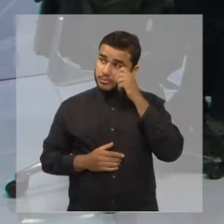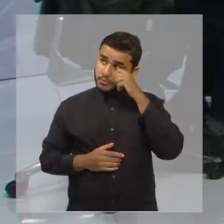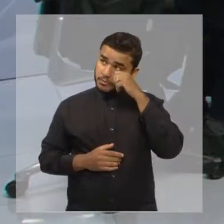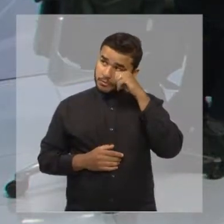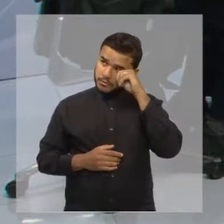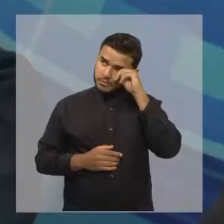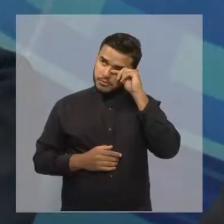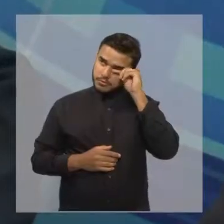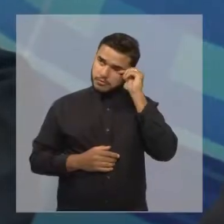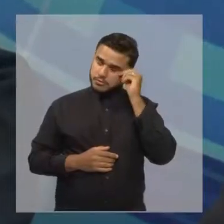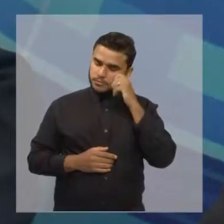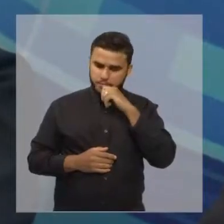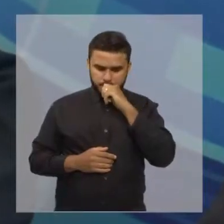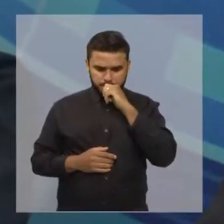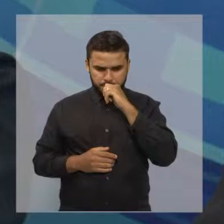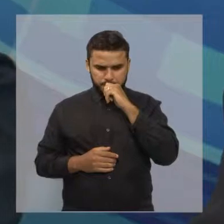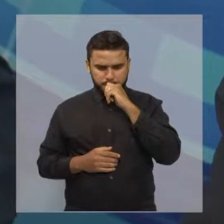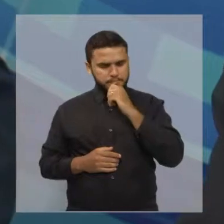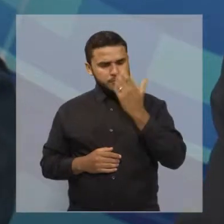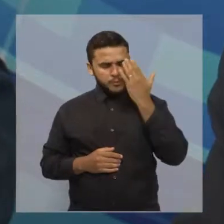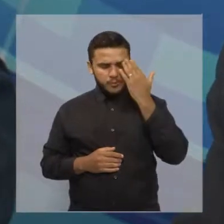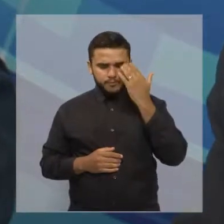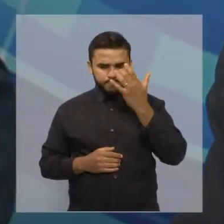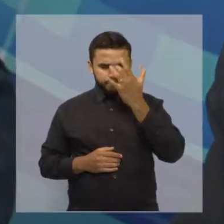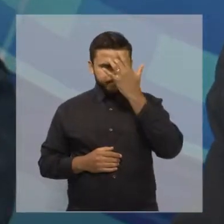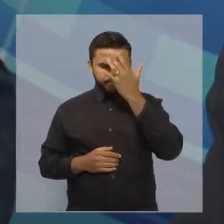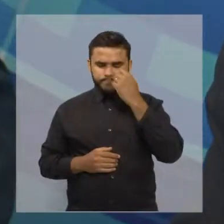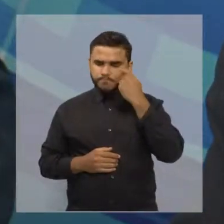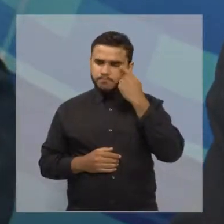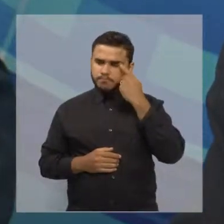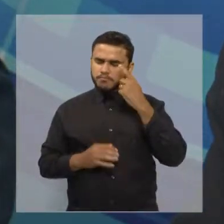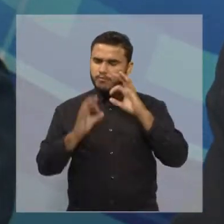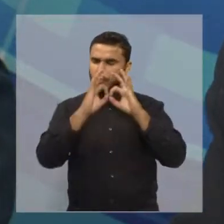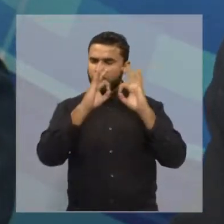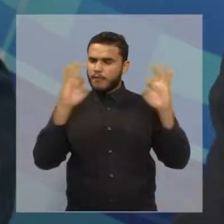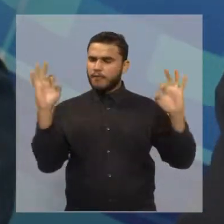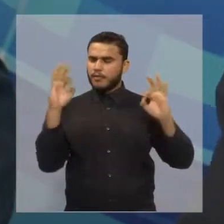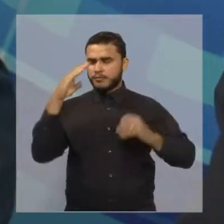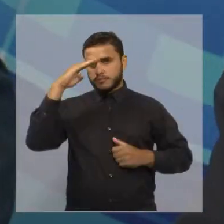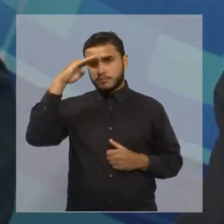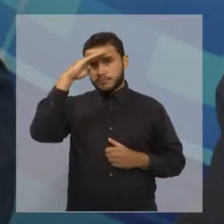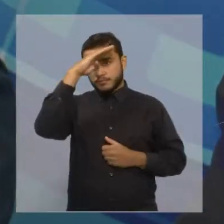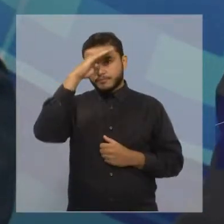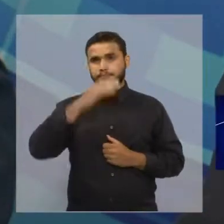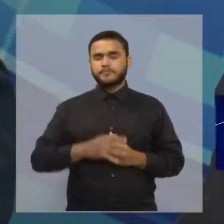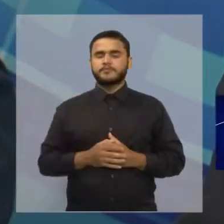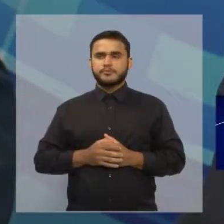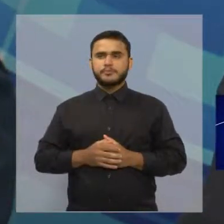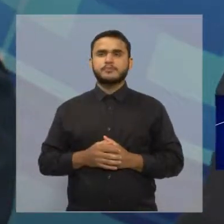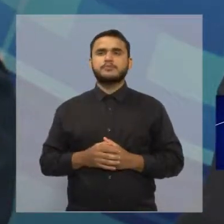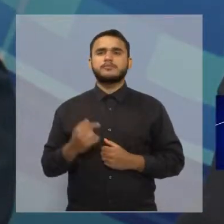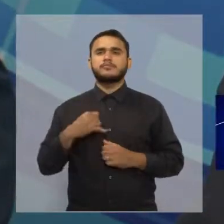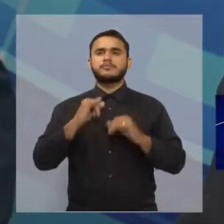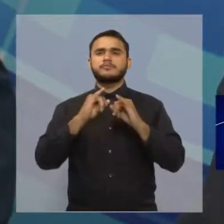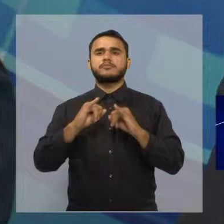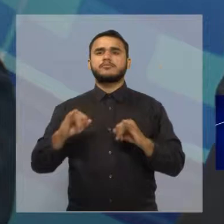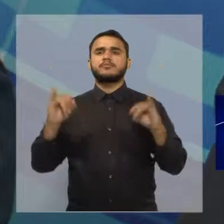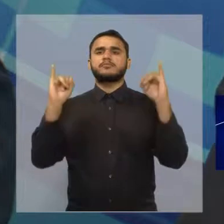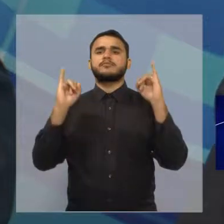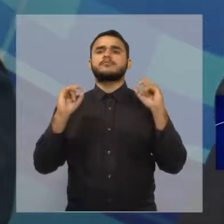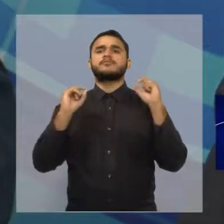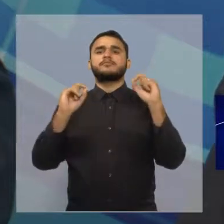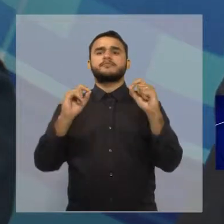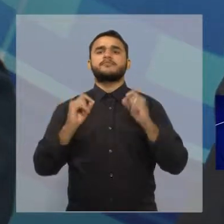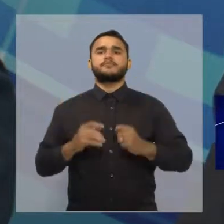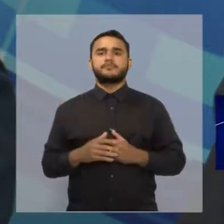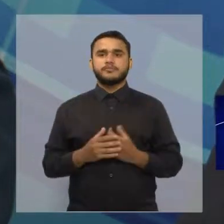não sei de memória exatamente que palavras o presidente usou. Eu tinha entendido pelo noticiário na imprensa que ele tinha se referido